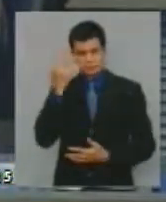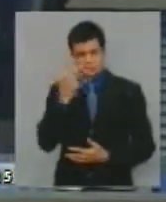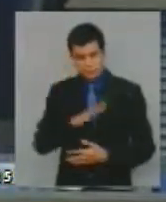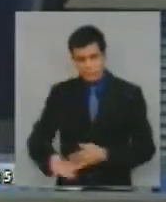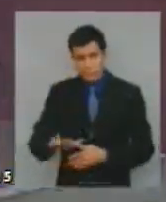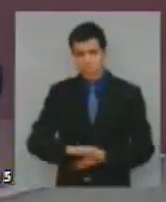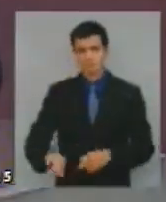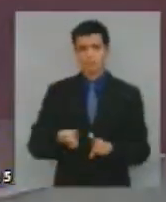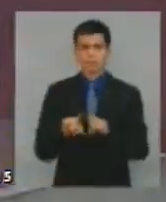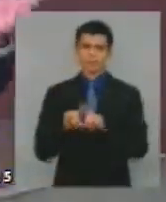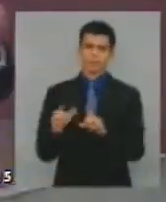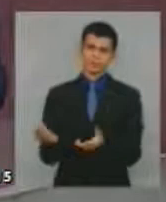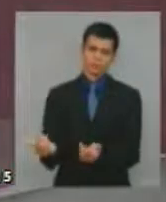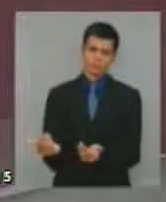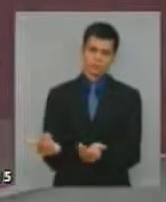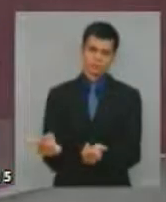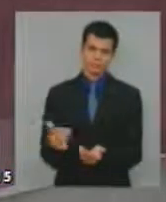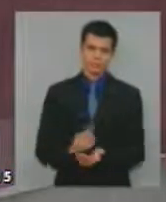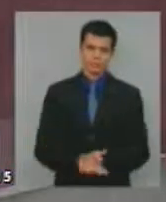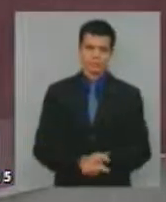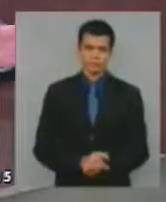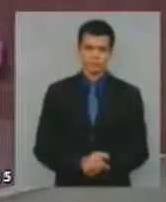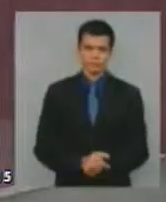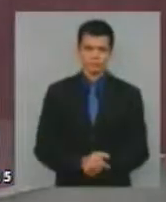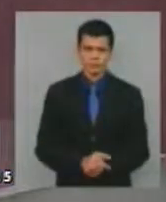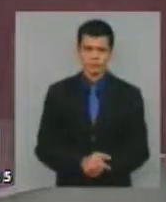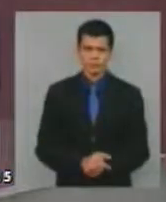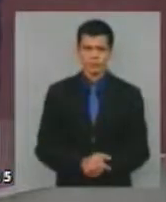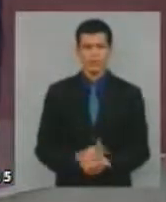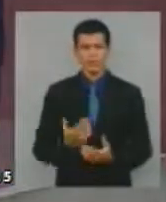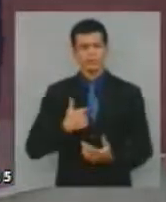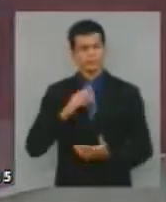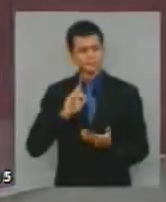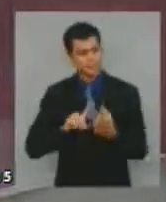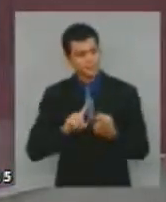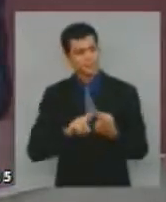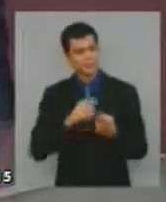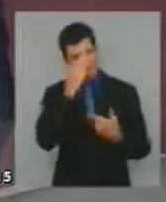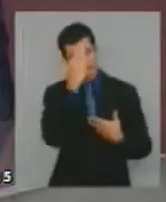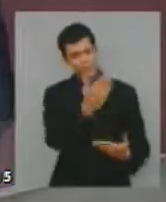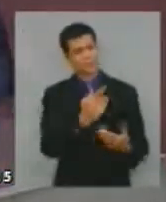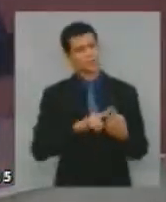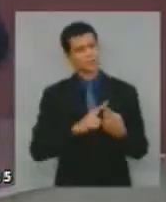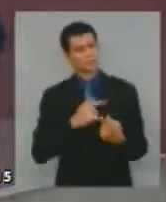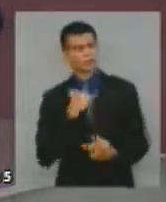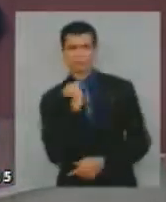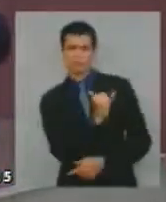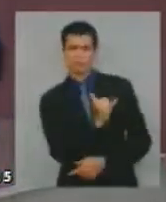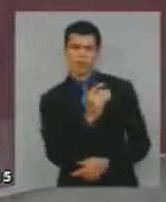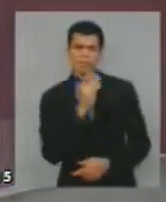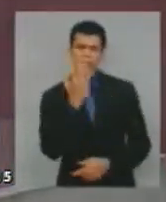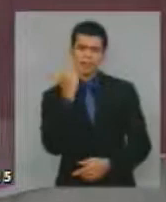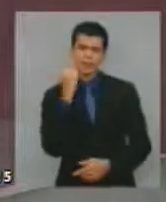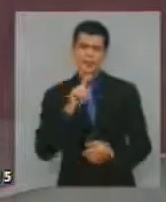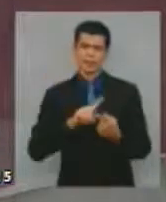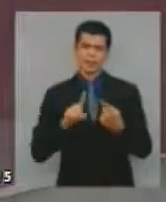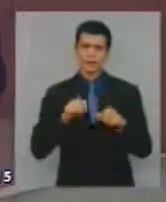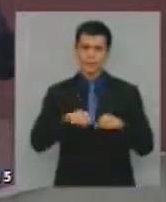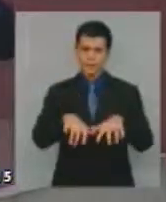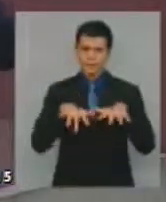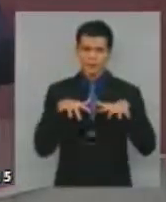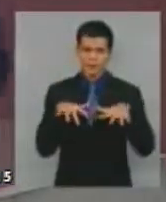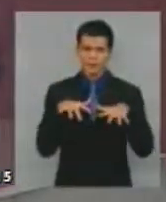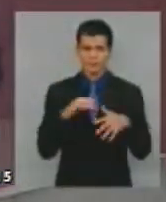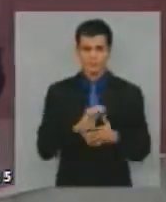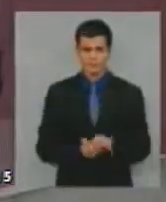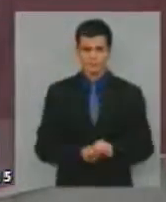Obrigado, deputada. E eu já havia informado a Vossa Excelência da necessidade de fazermos uma audiência pública. Eu vou, deputado Carlos Felipe, falar de Fortaleza